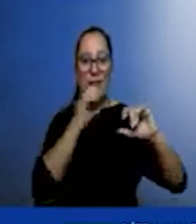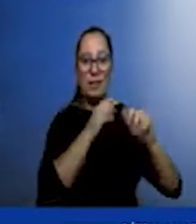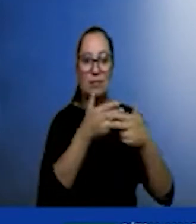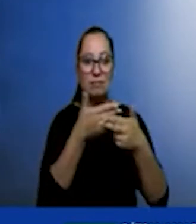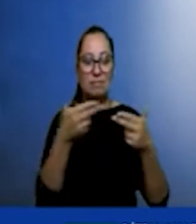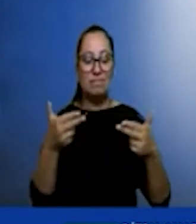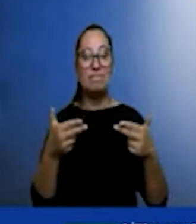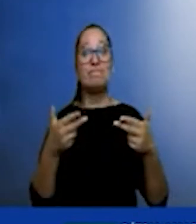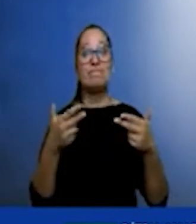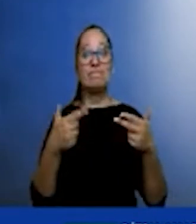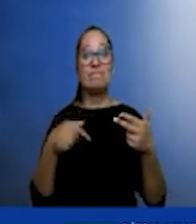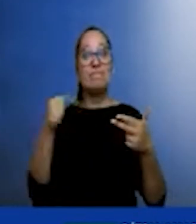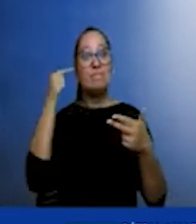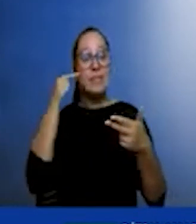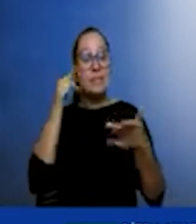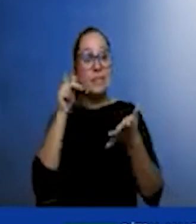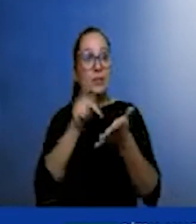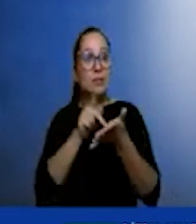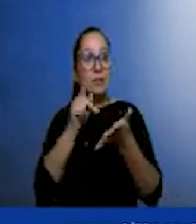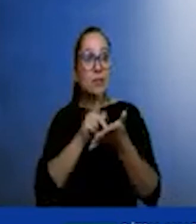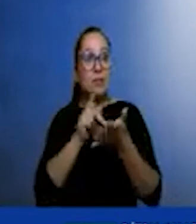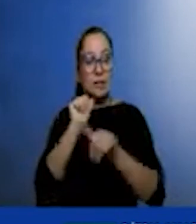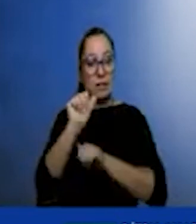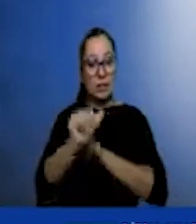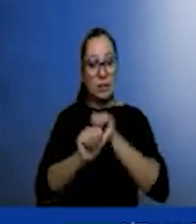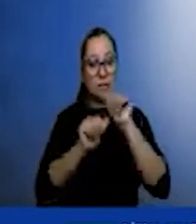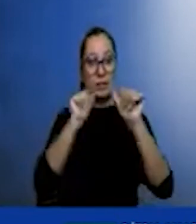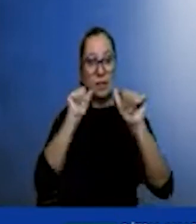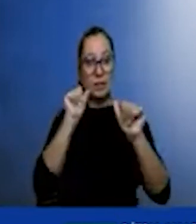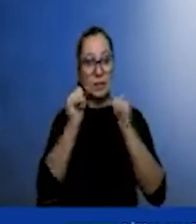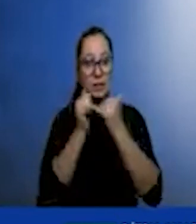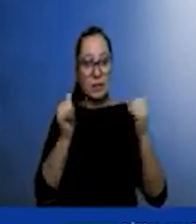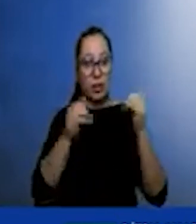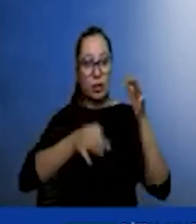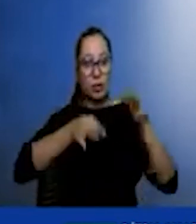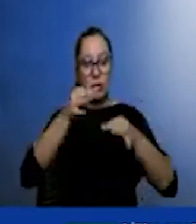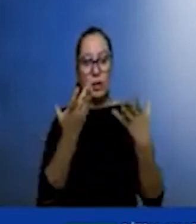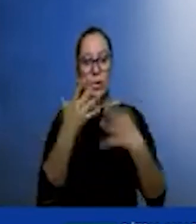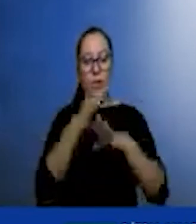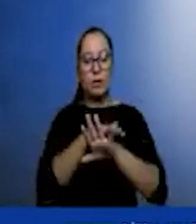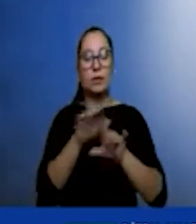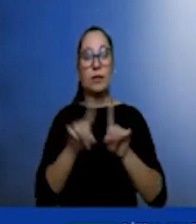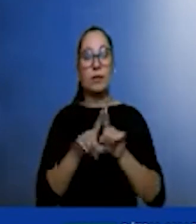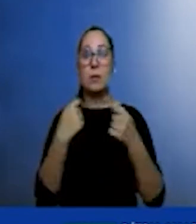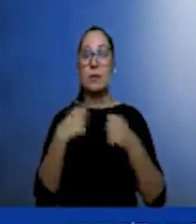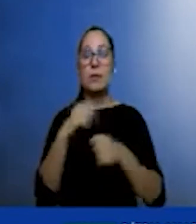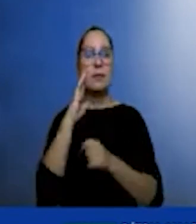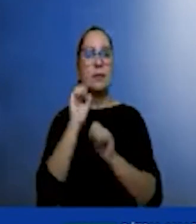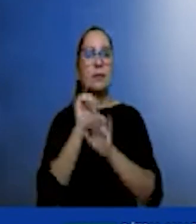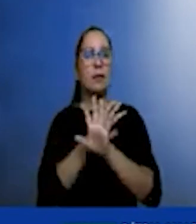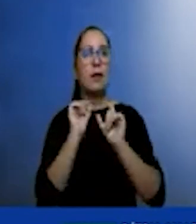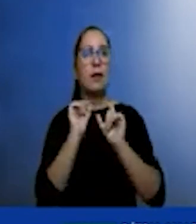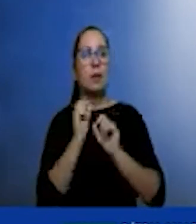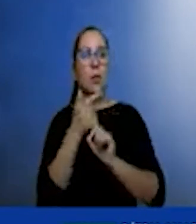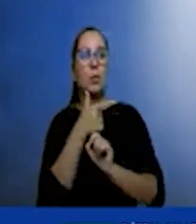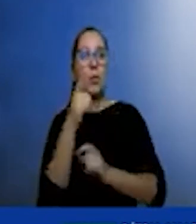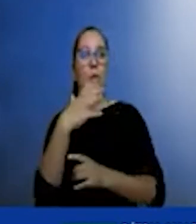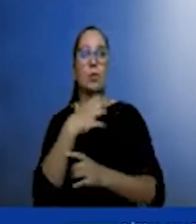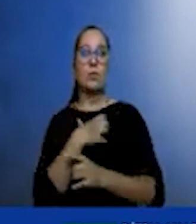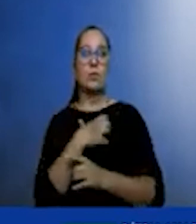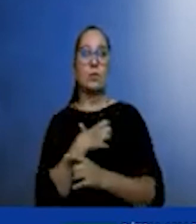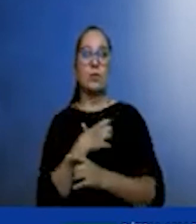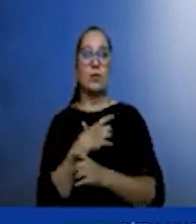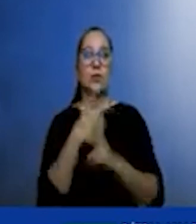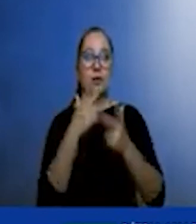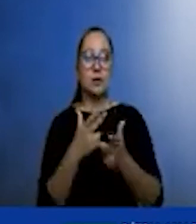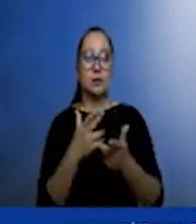assim, se a gente está falando de verdade de uma transição justa e inclusiva, Tem que entender, é uma outra forma de dizer a mesma coisa, né?